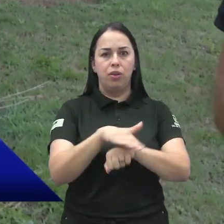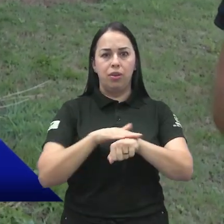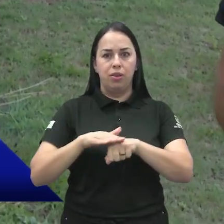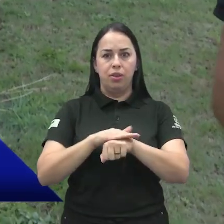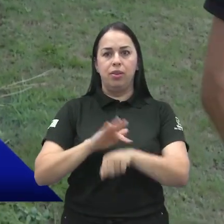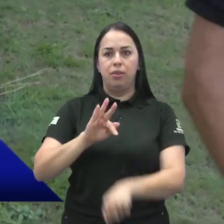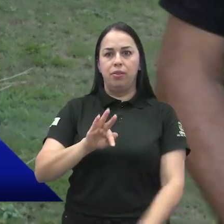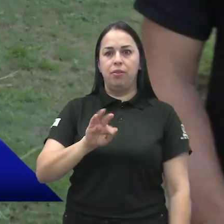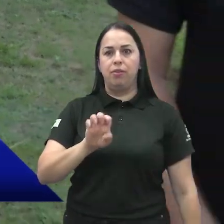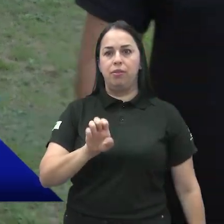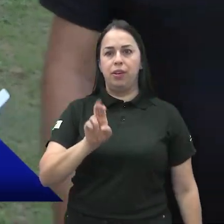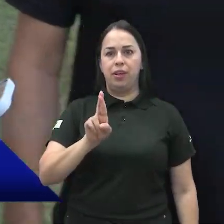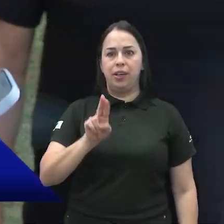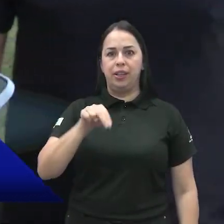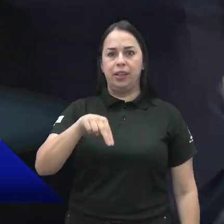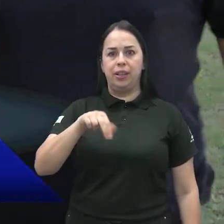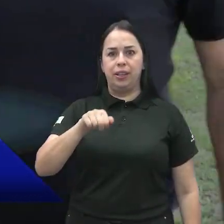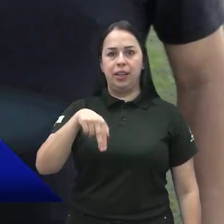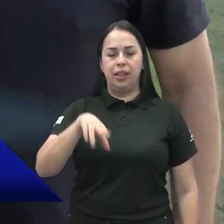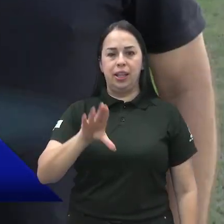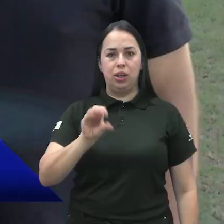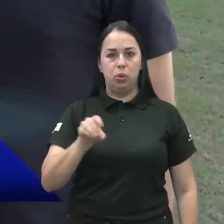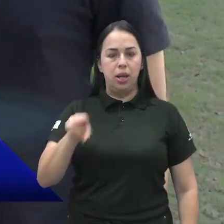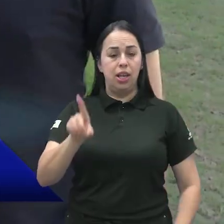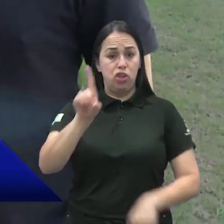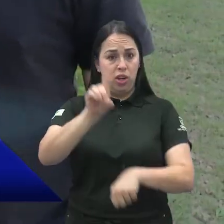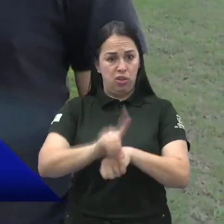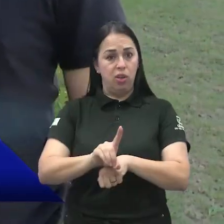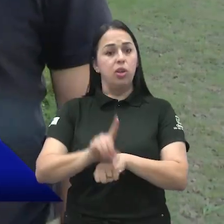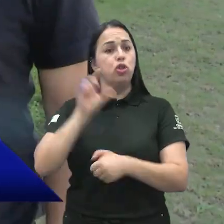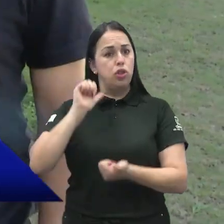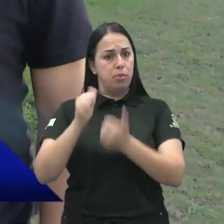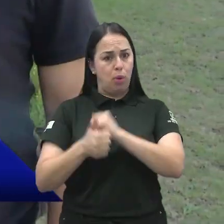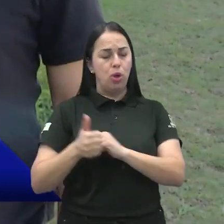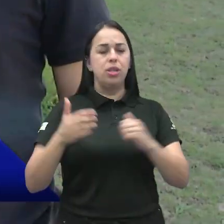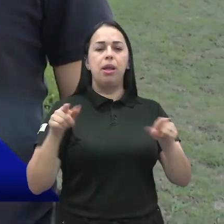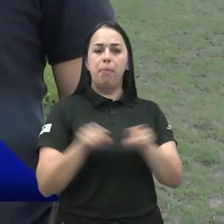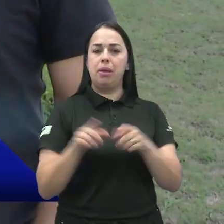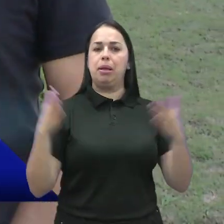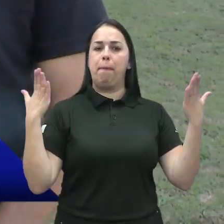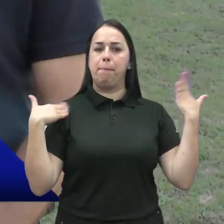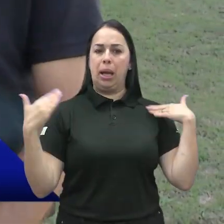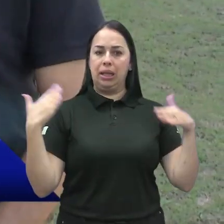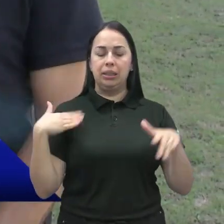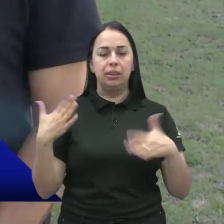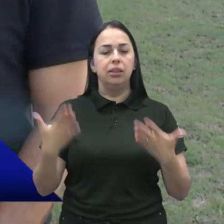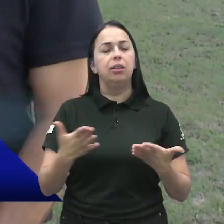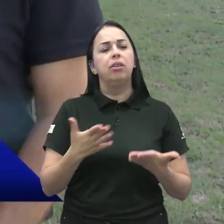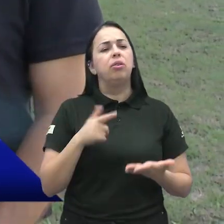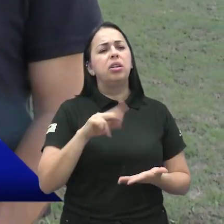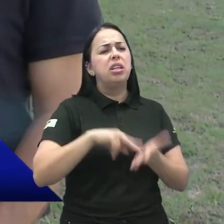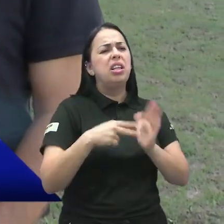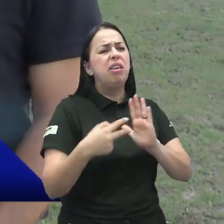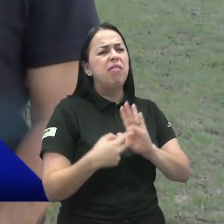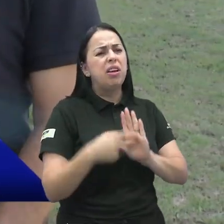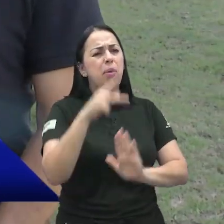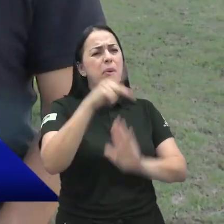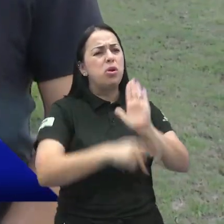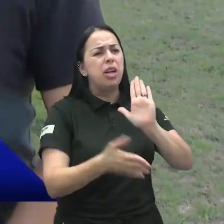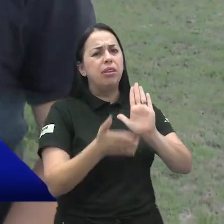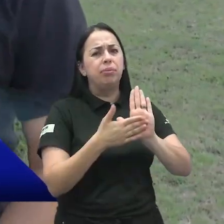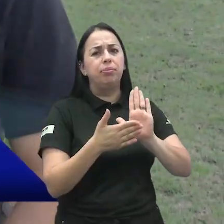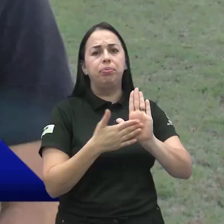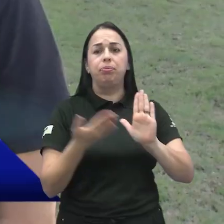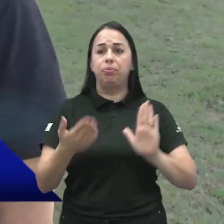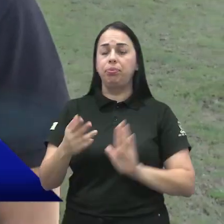eu converso com o Fernando Valles, ele é diretor de Esporte e Lazer. Fernando, boa tarde. Para quem está em casa entender, o que é o São José Viva?